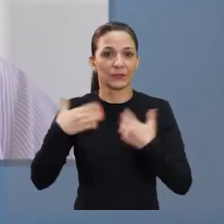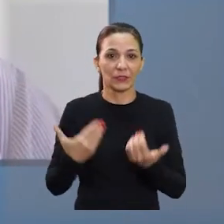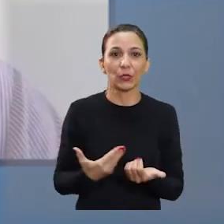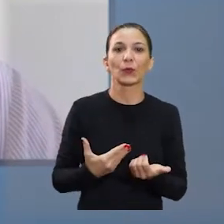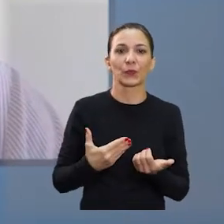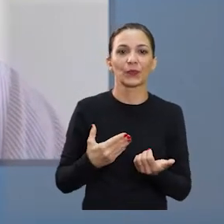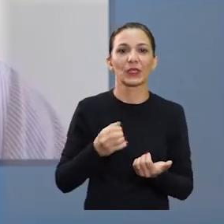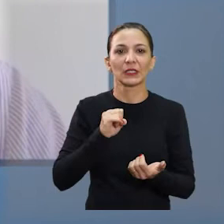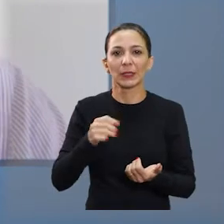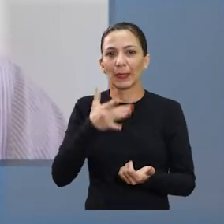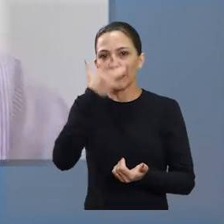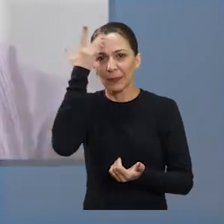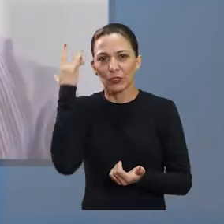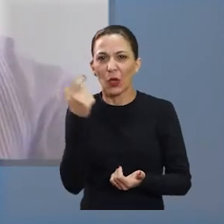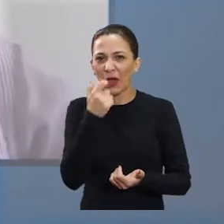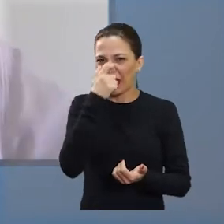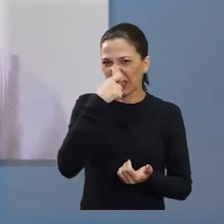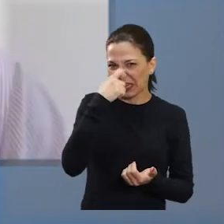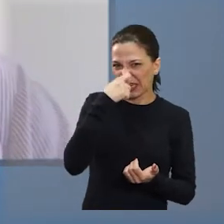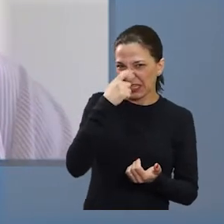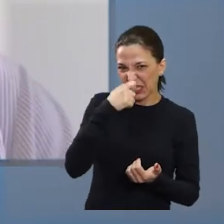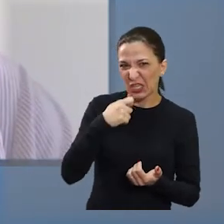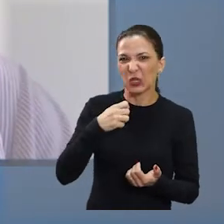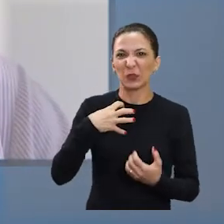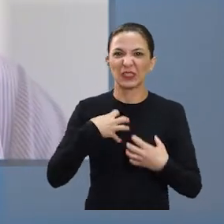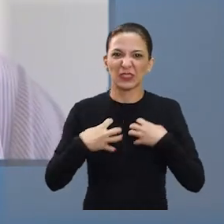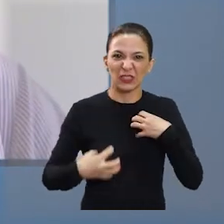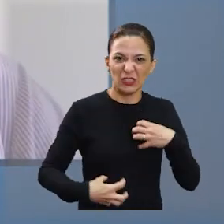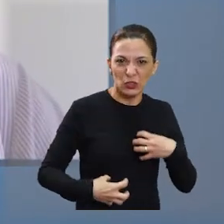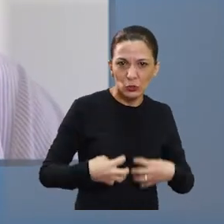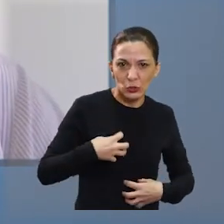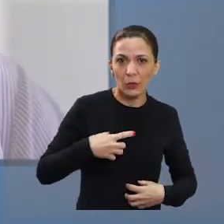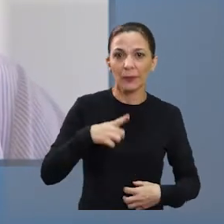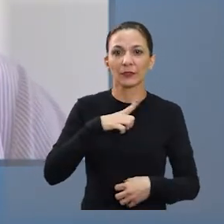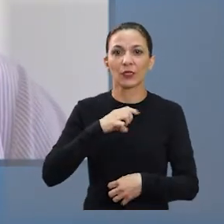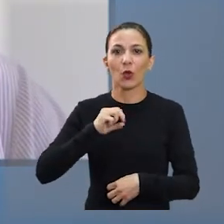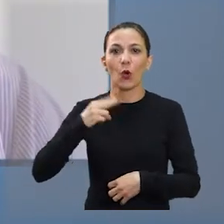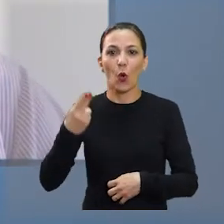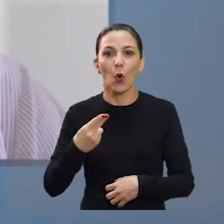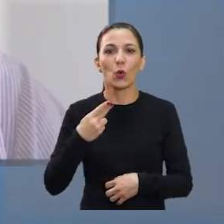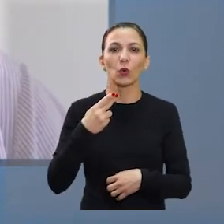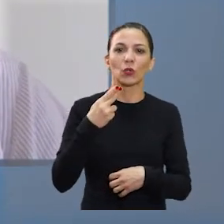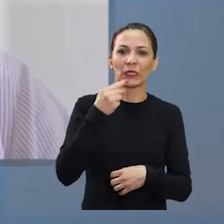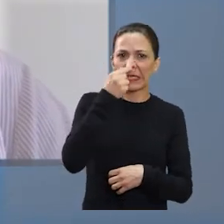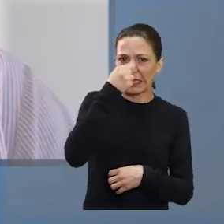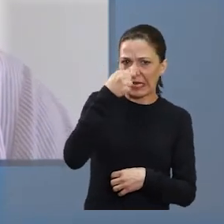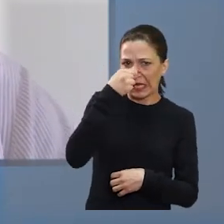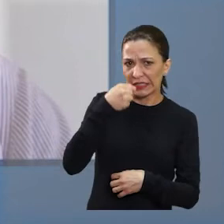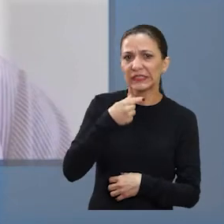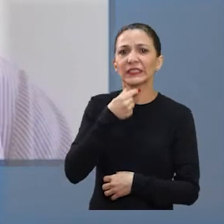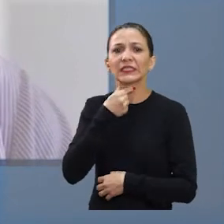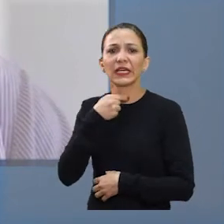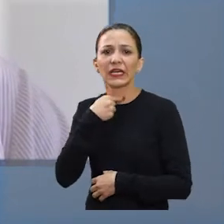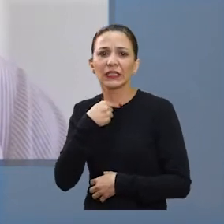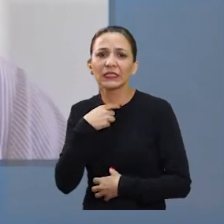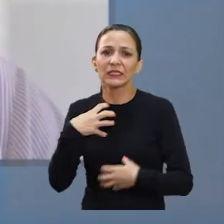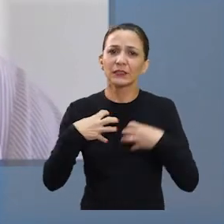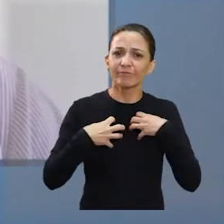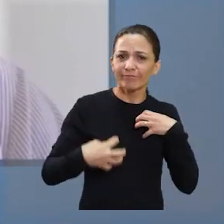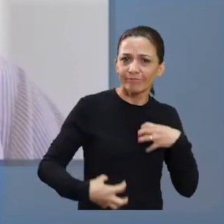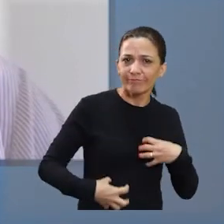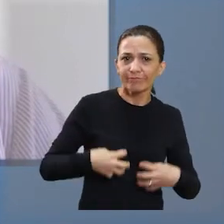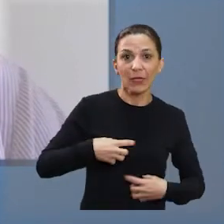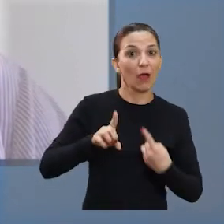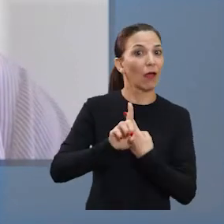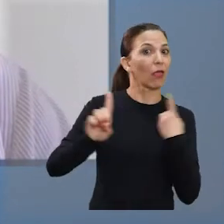estava com uma rinite, encontrou e passou para todo mundo. Então, se a pessoa tiver com sintomas gripais ou sintomas que acha que descompensou uma doença de via